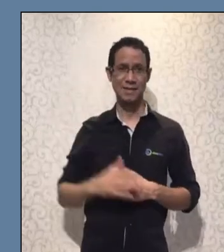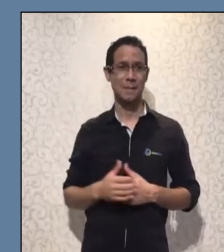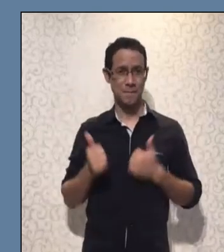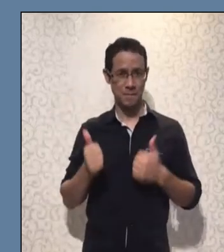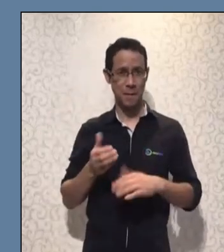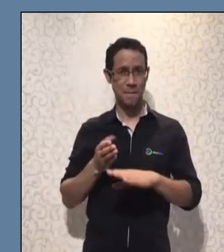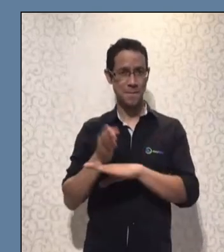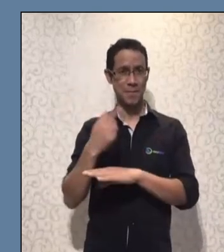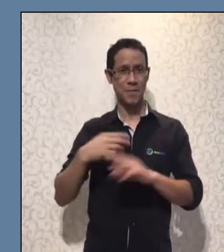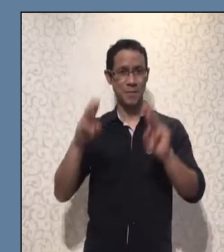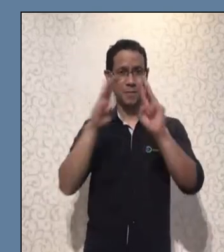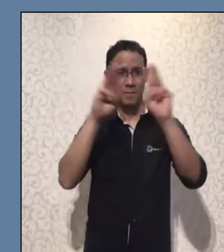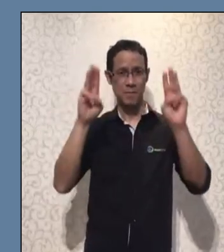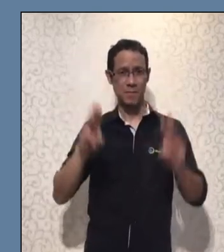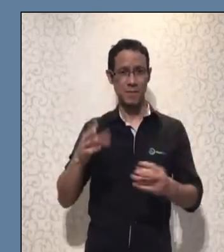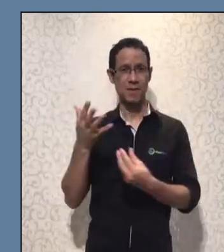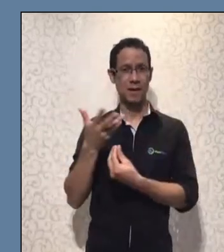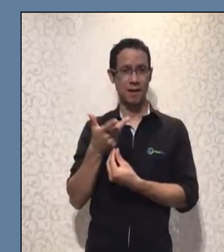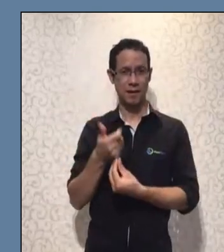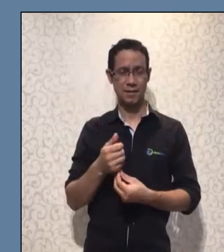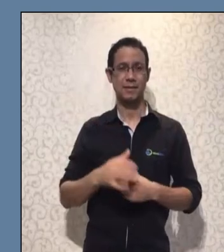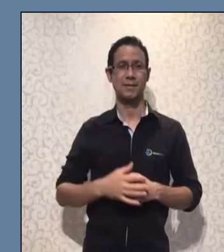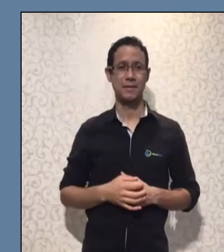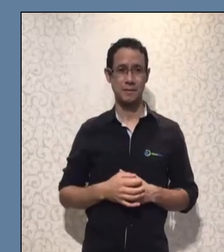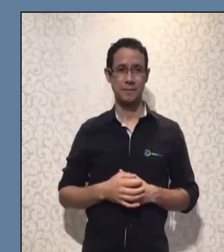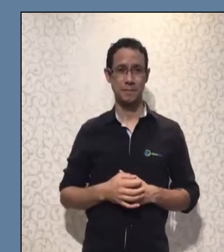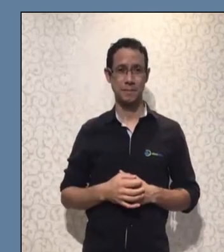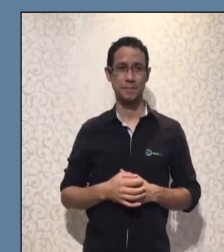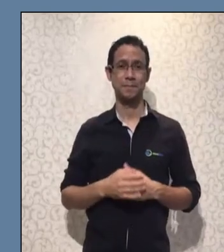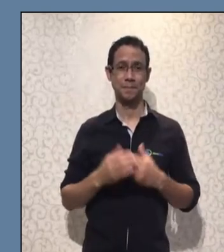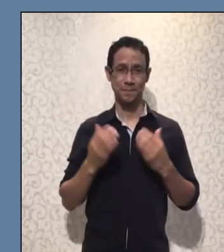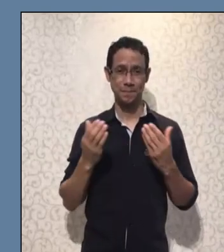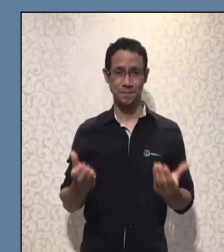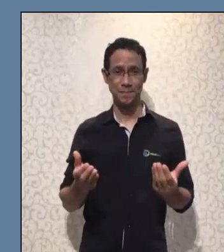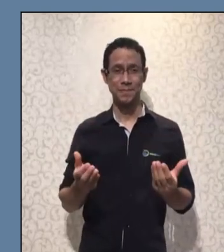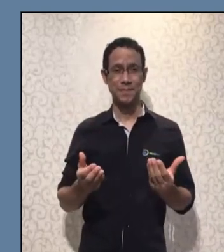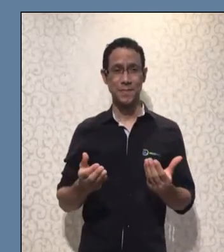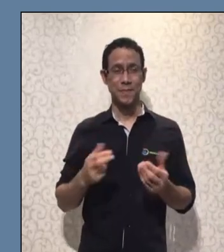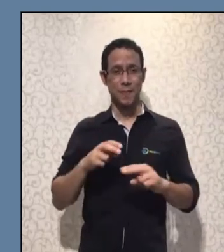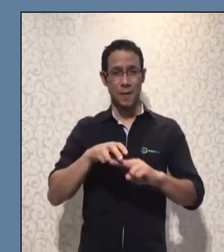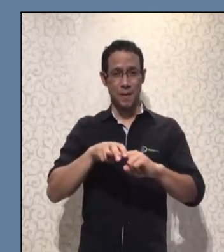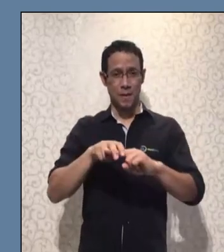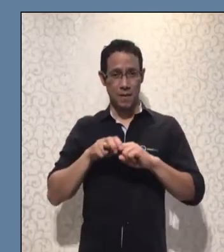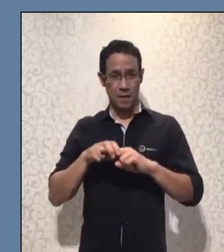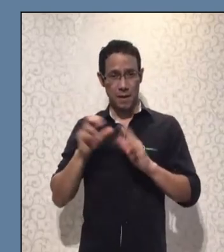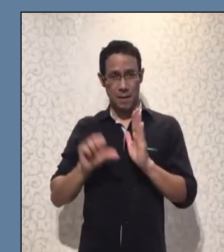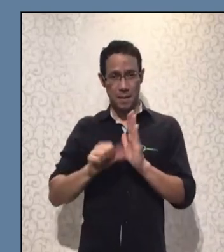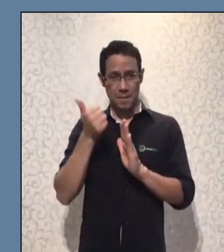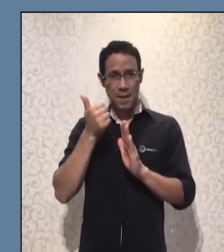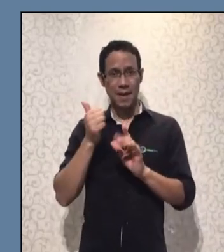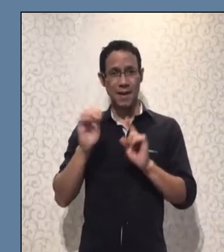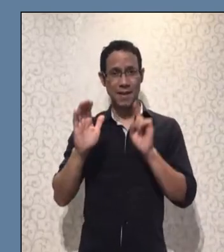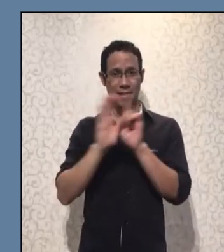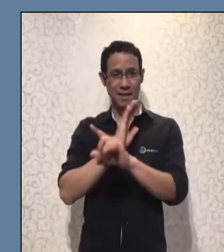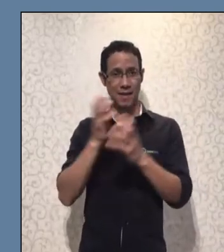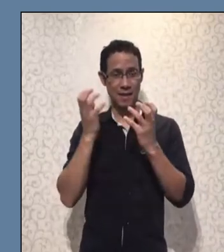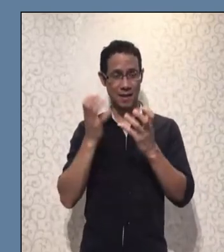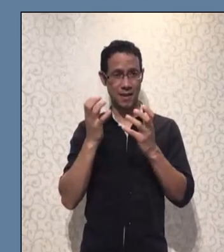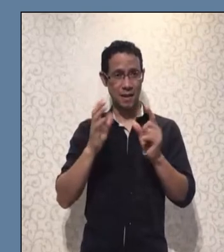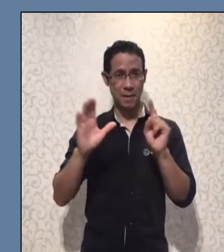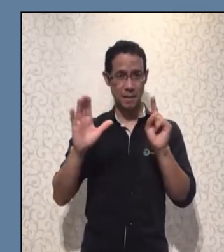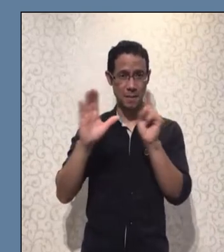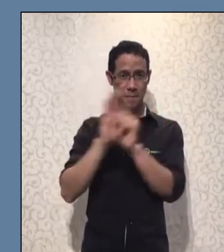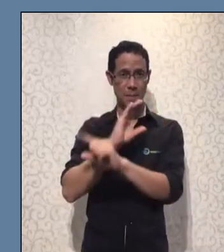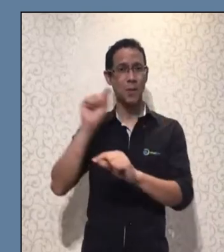das artes. E por conta dessa primeira provocação, eu gostaria de evocar aqui uma questão que